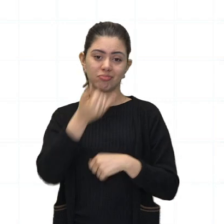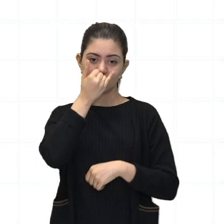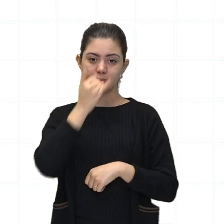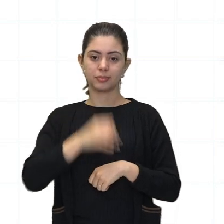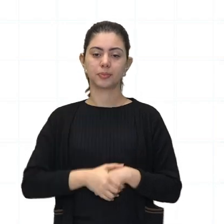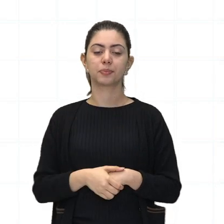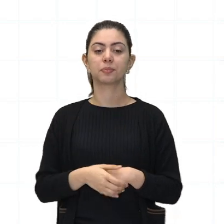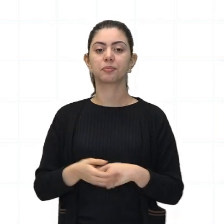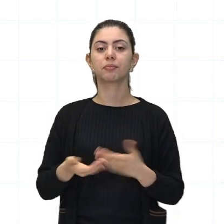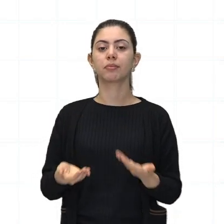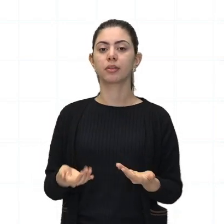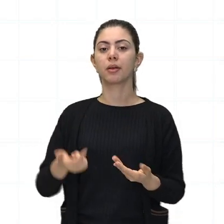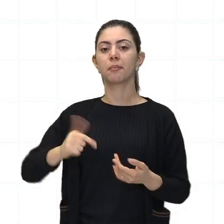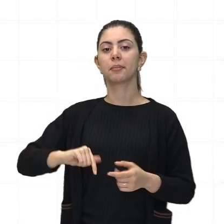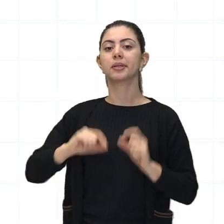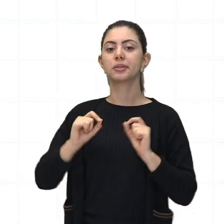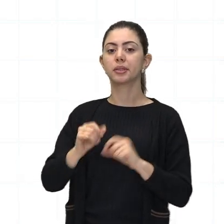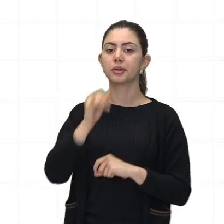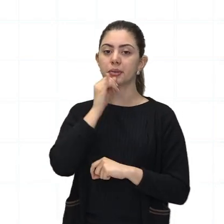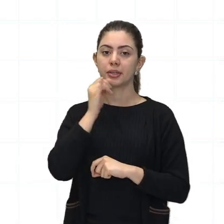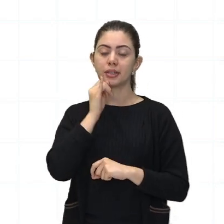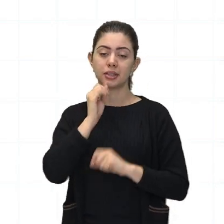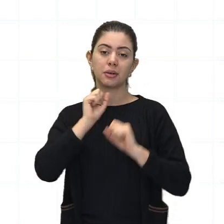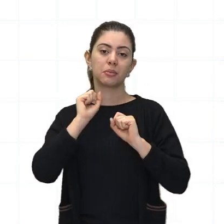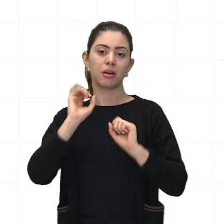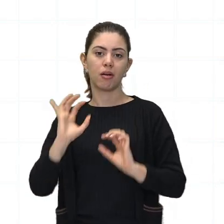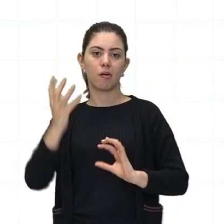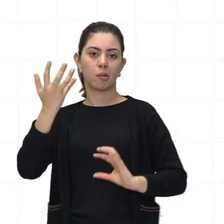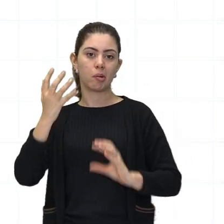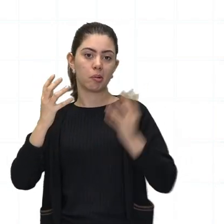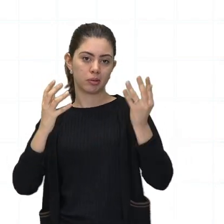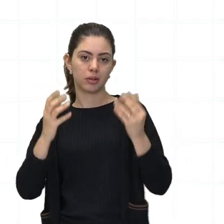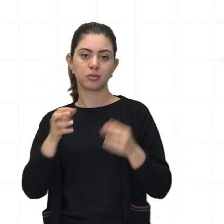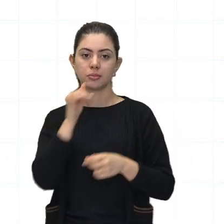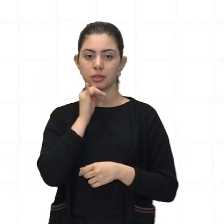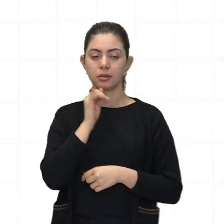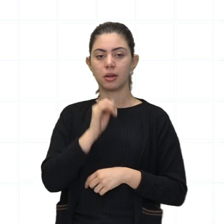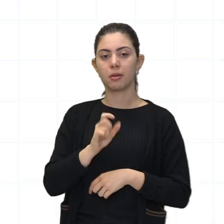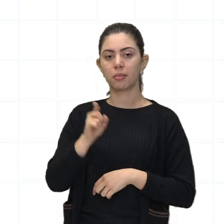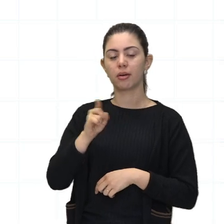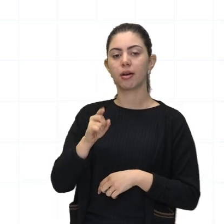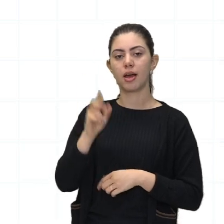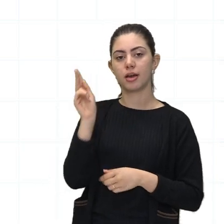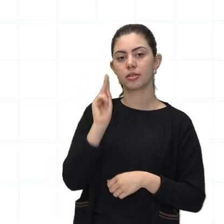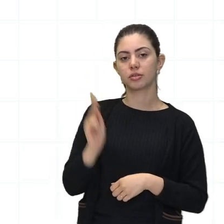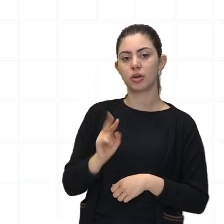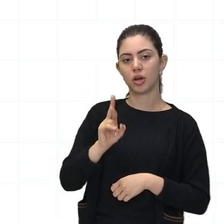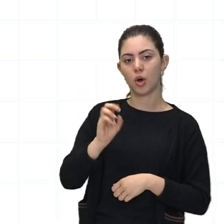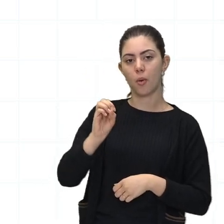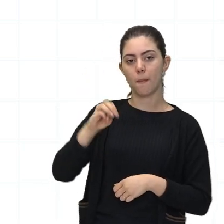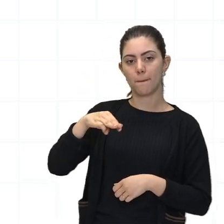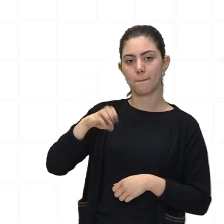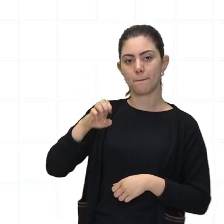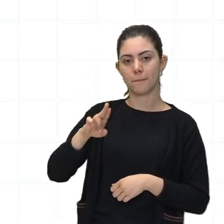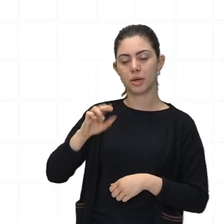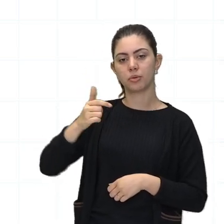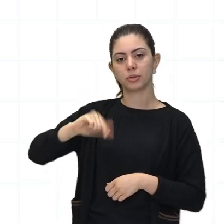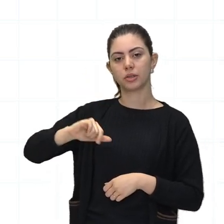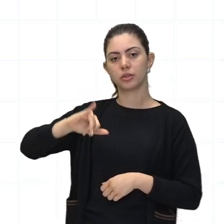de tragédia incluem histórias como Romeu e Julieta. Mais recentemente, o Shakespeare, ali pelo século